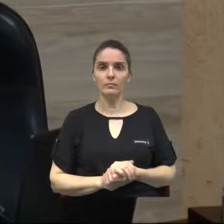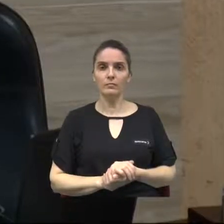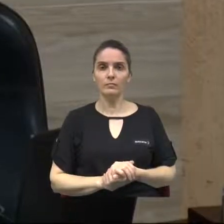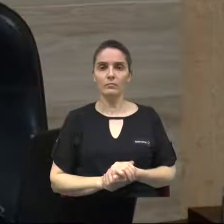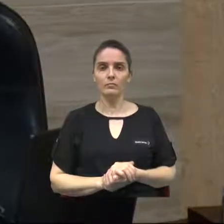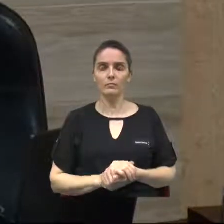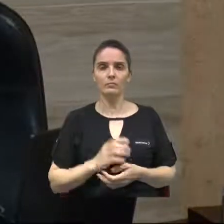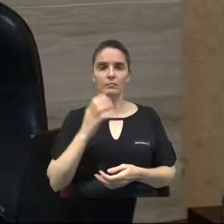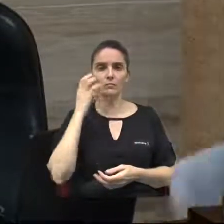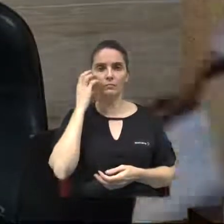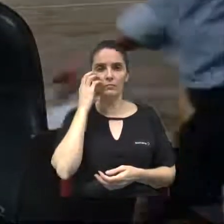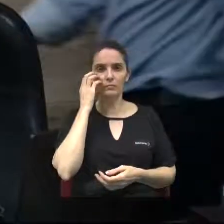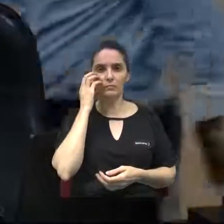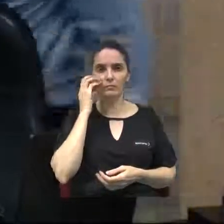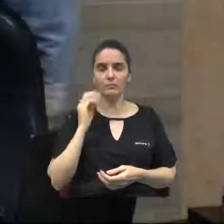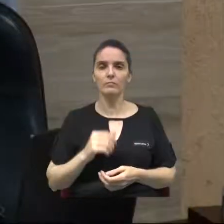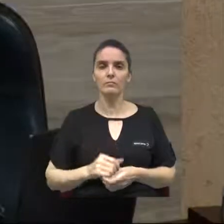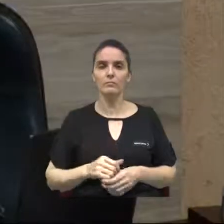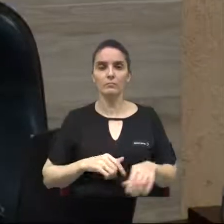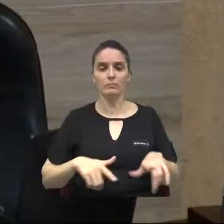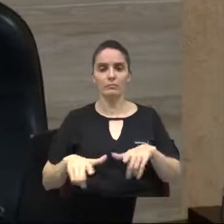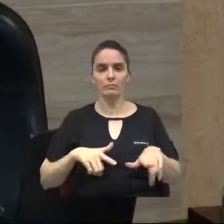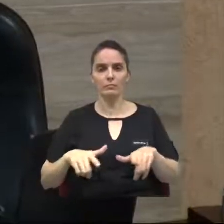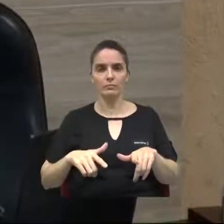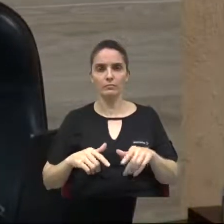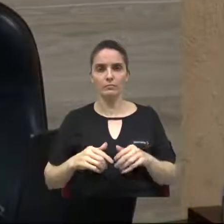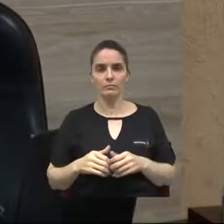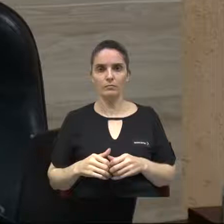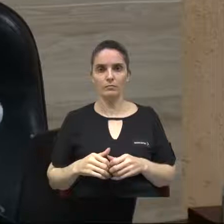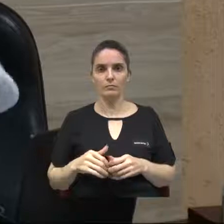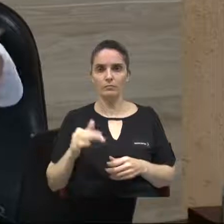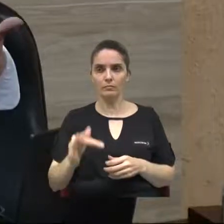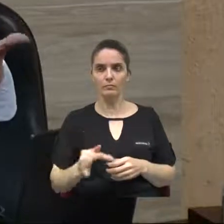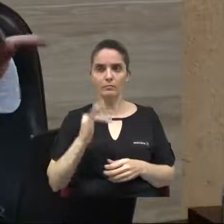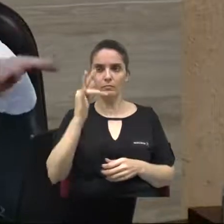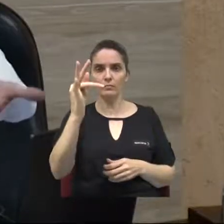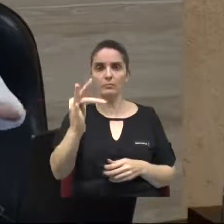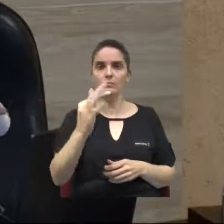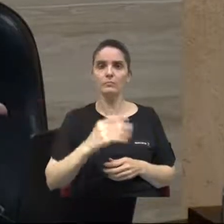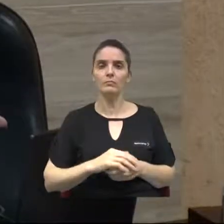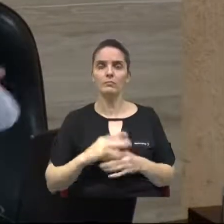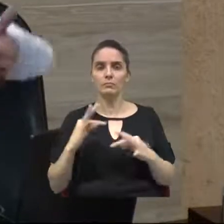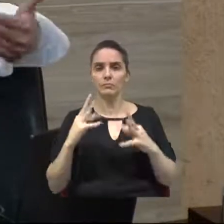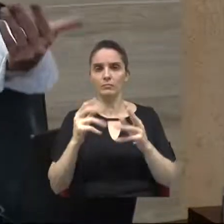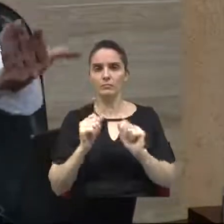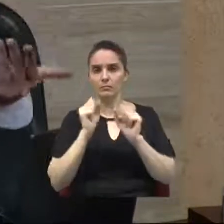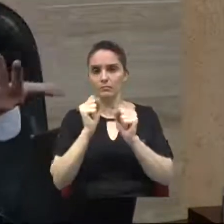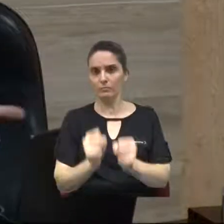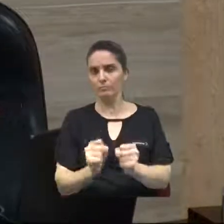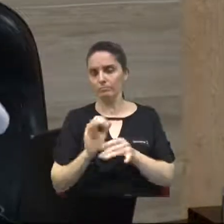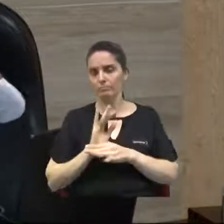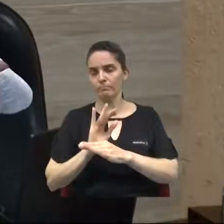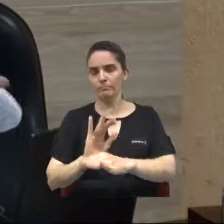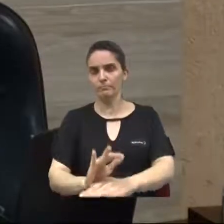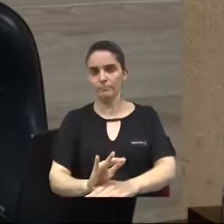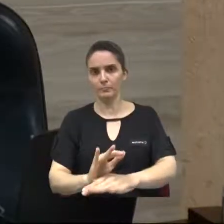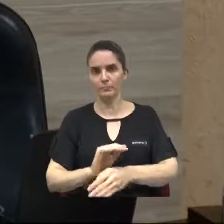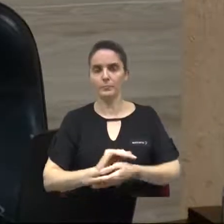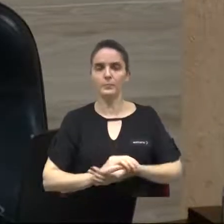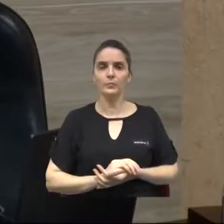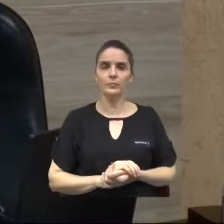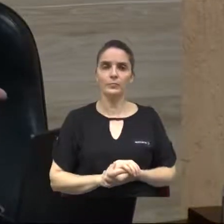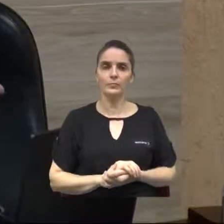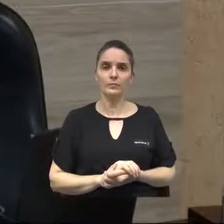competente e tenho certeza que, com o tempo, todos vamos poder auxiliá-lo e muitas vezes